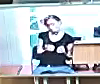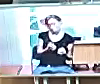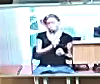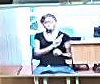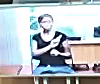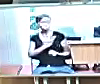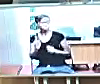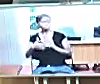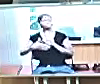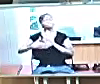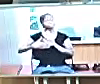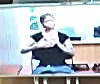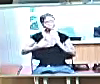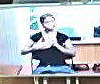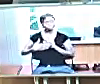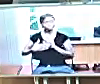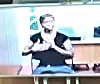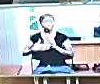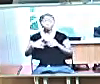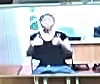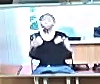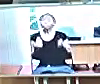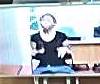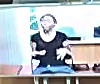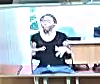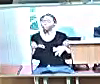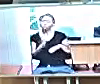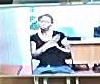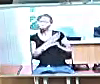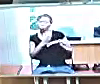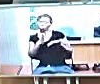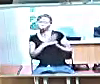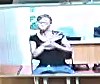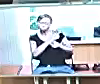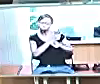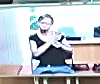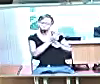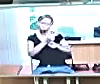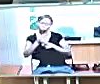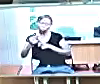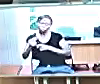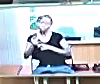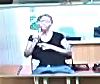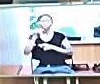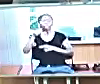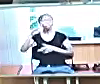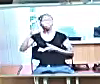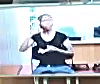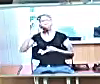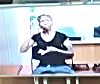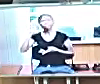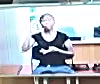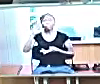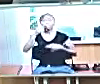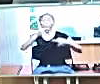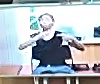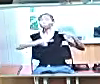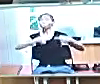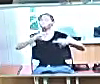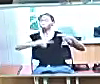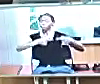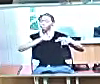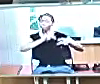propostas agora determinadas conquistas são conquistas principalmente no caso de políticas